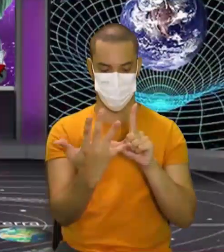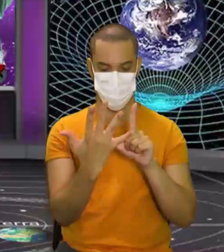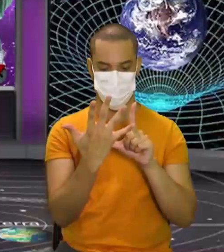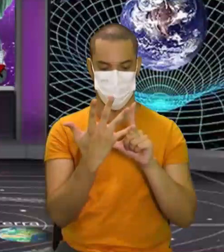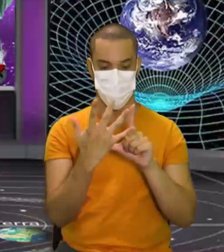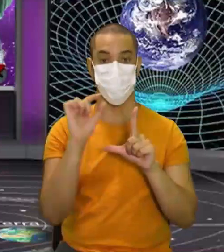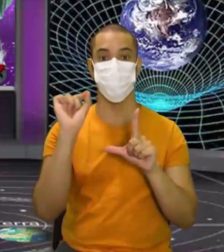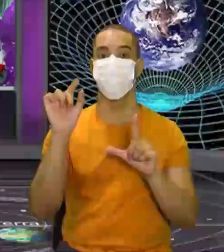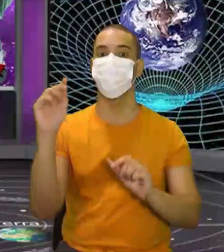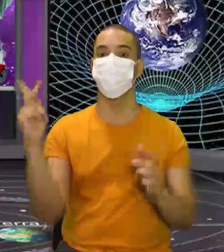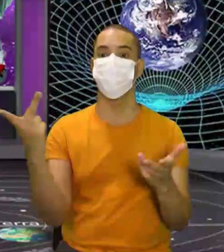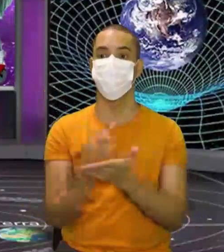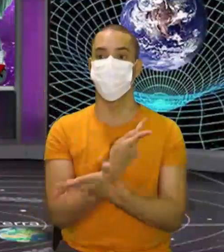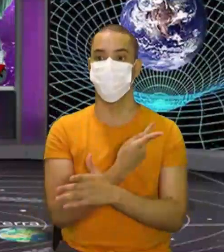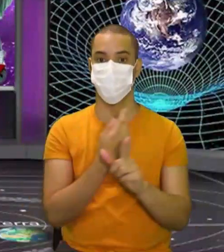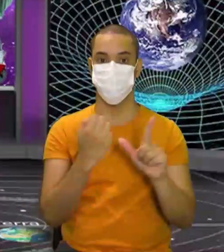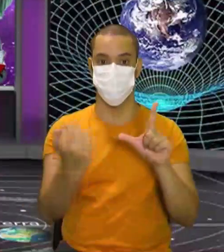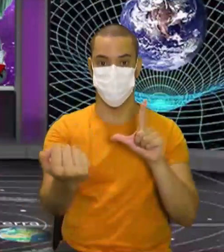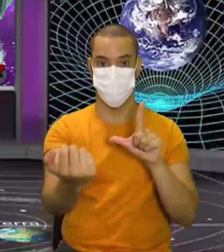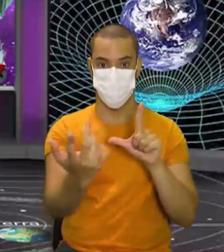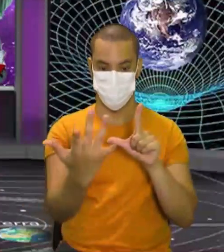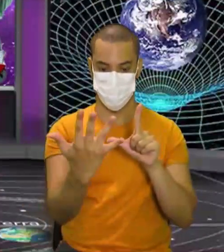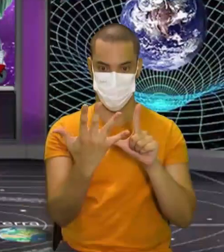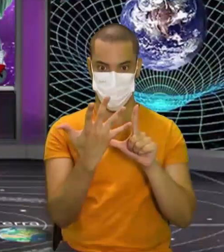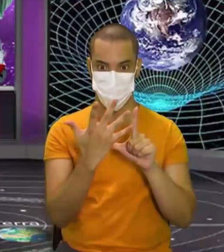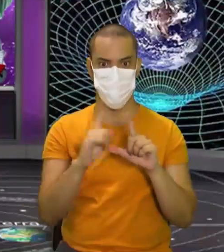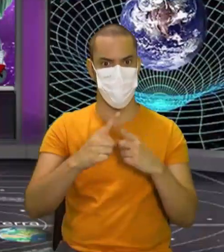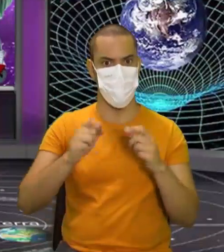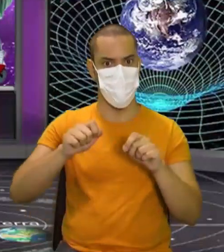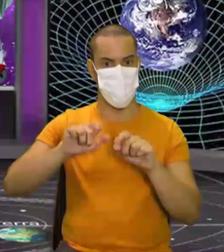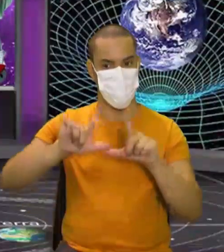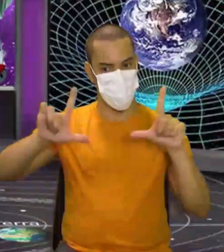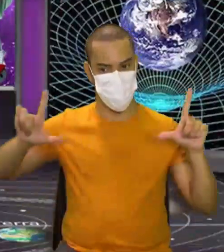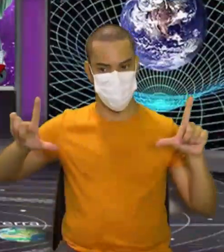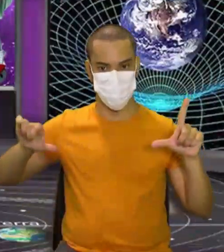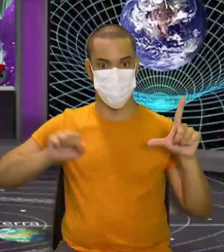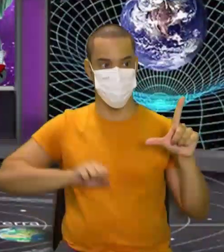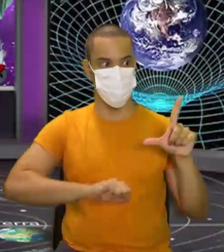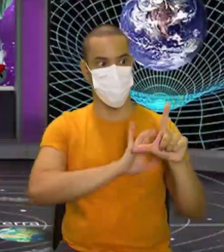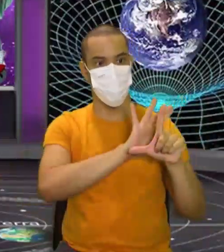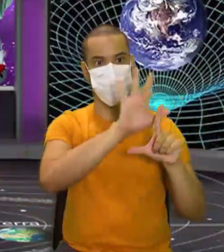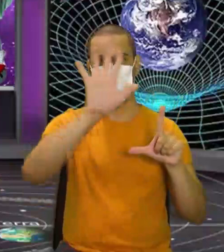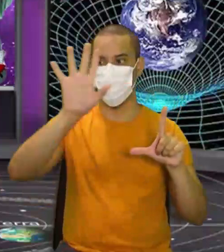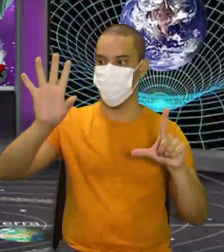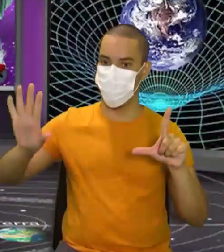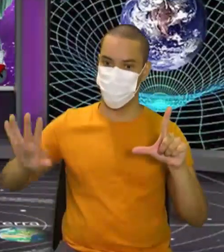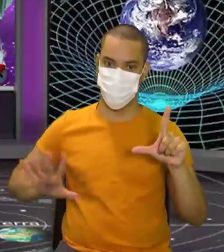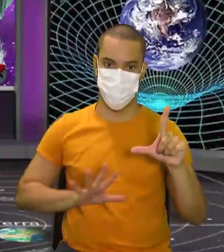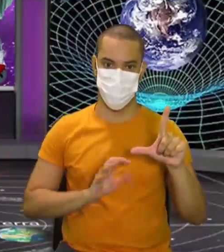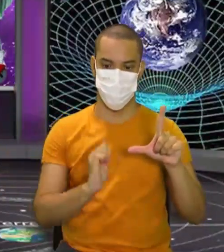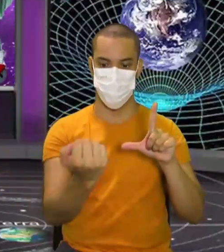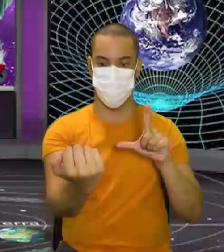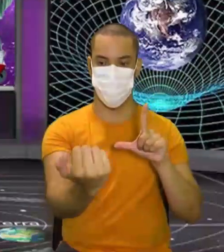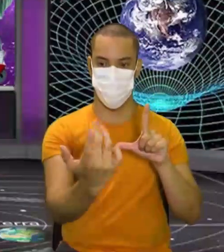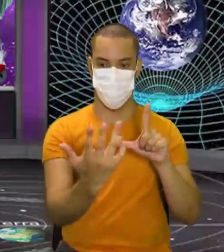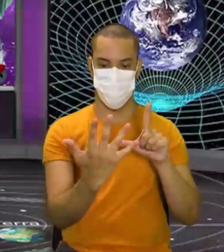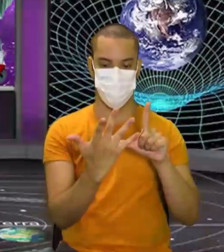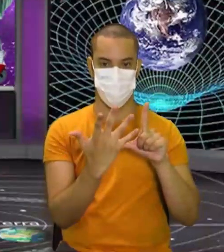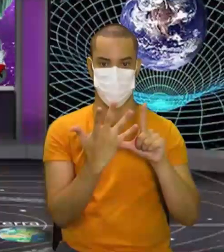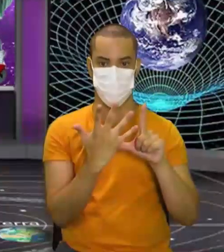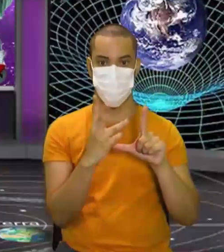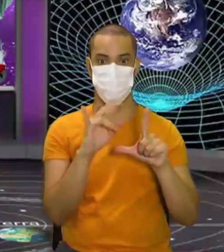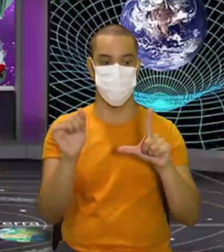TV. O que acontece quando entra? Mas pensa que esse campo é bem grande, né? Tá espalhado, bem grande. Quando entra, o que acontece? Ela